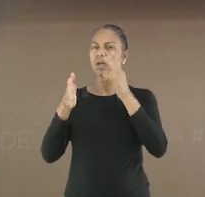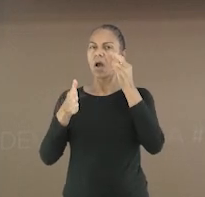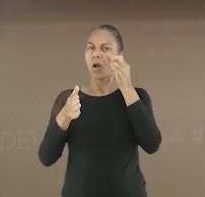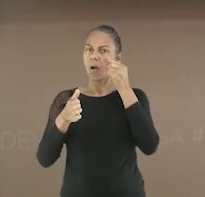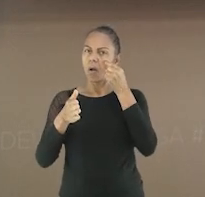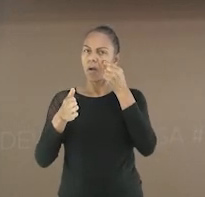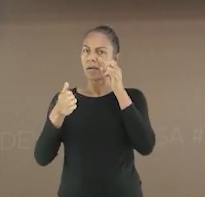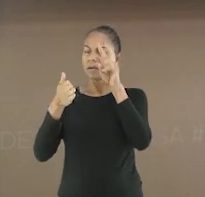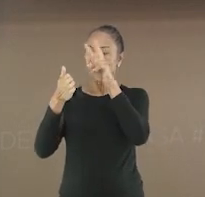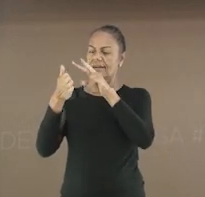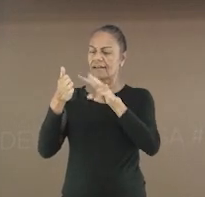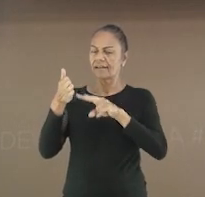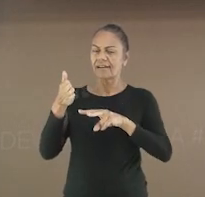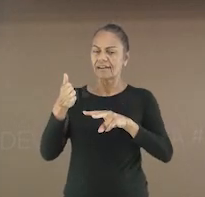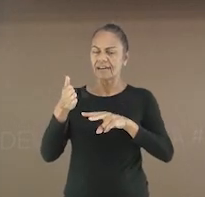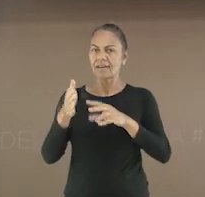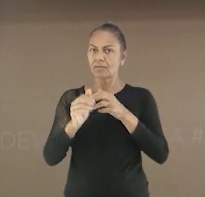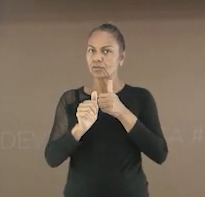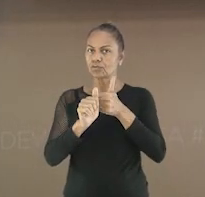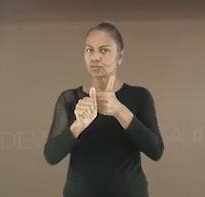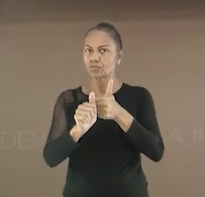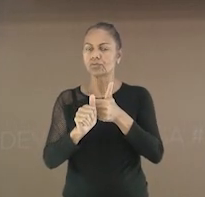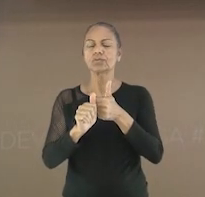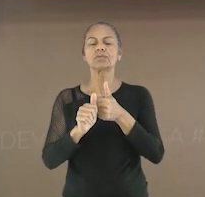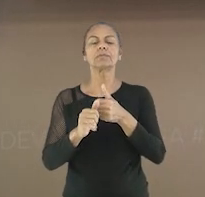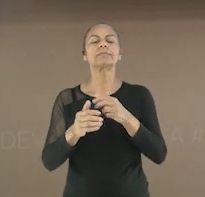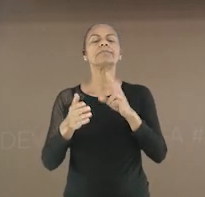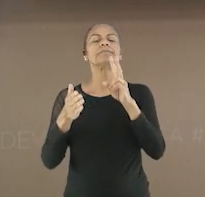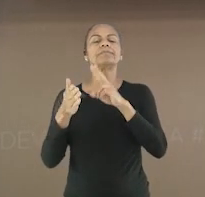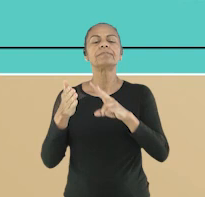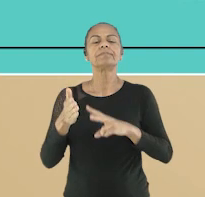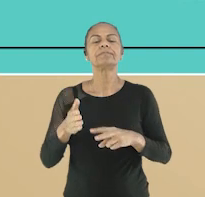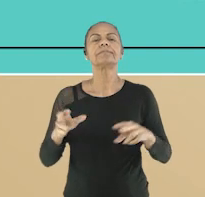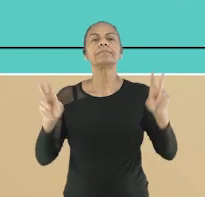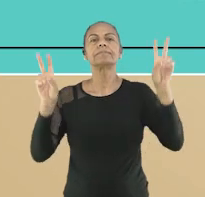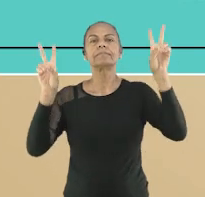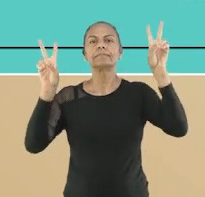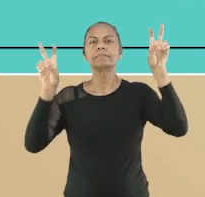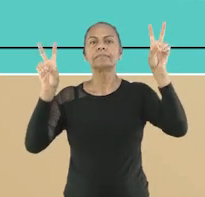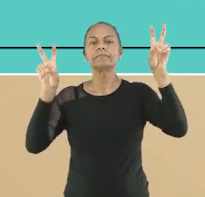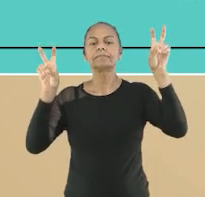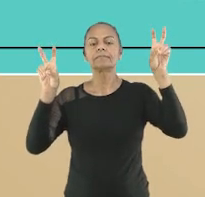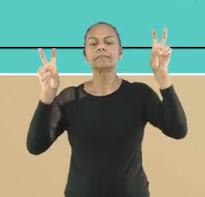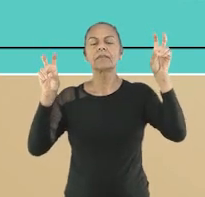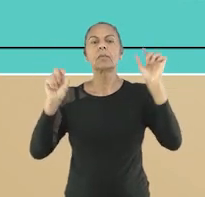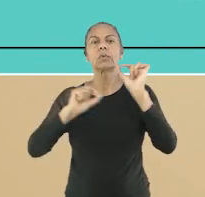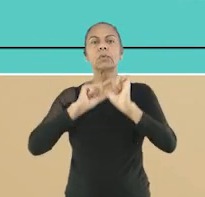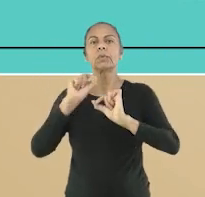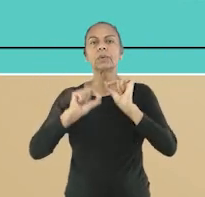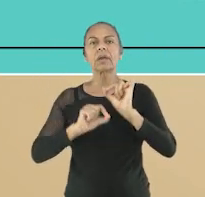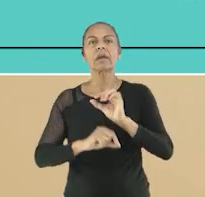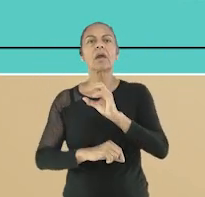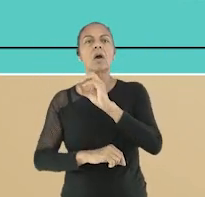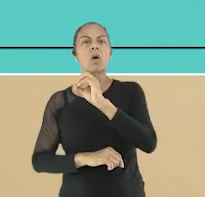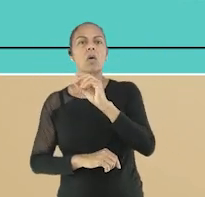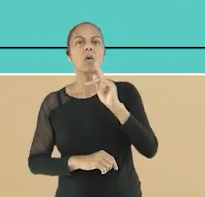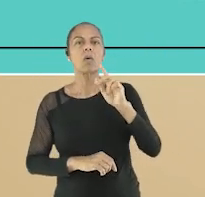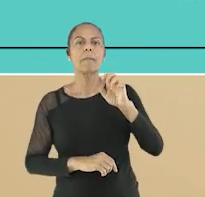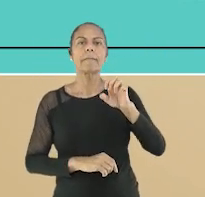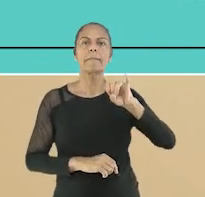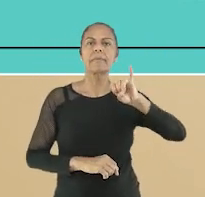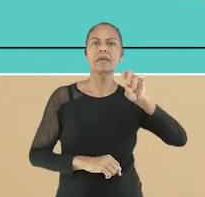Leia o texto abaixo. Eu vou ler aí e vocês podem acompanhar a leitura. O título do texto é O